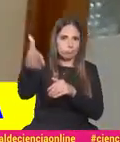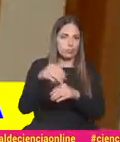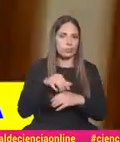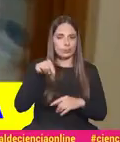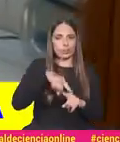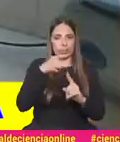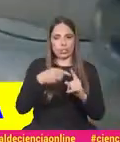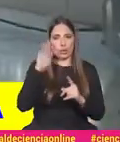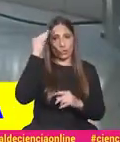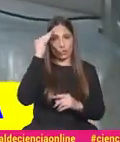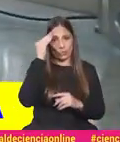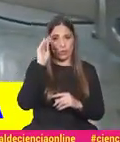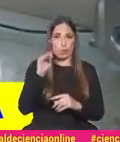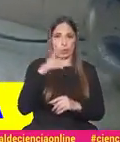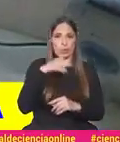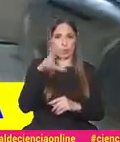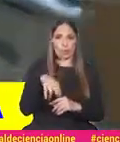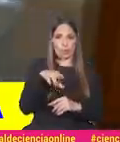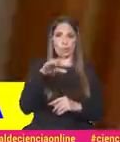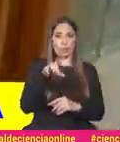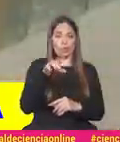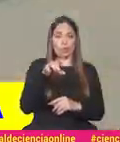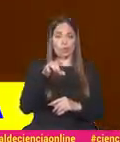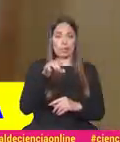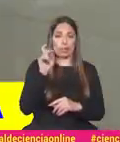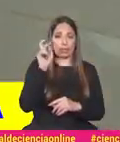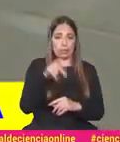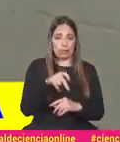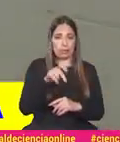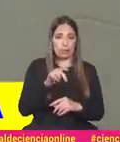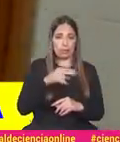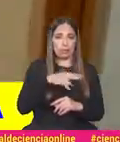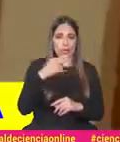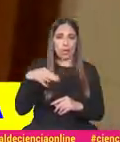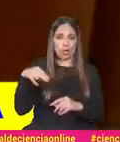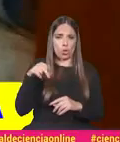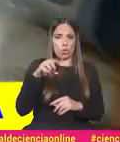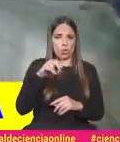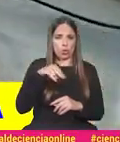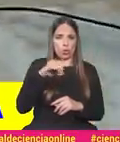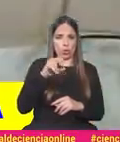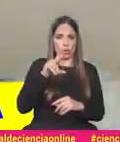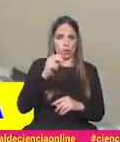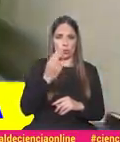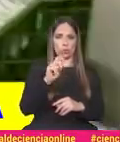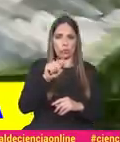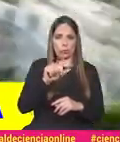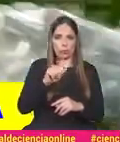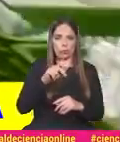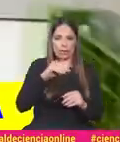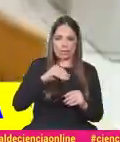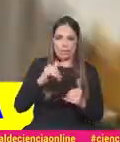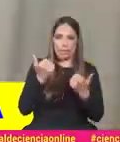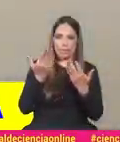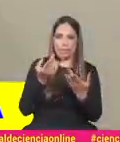Este ano, em fevereiro, o Banco Português Germoplasma esteve em Svalbard, na Noruega, a fazer uma nova entrega de sementes. Cumprimos,